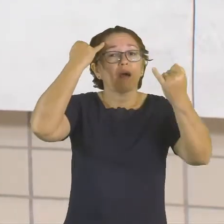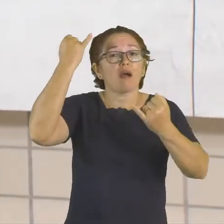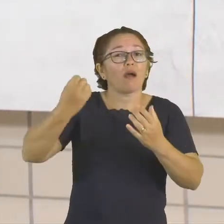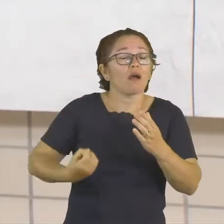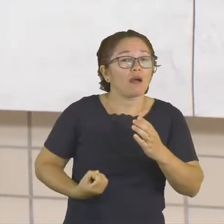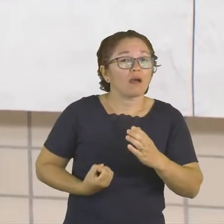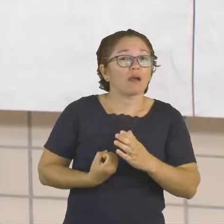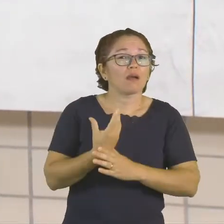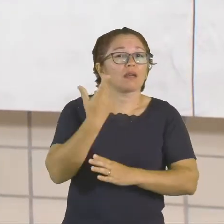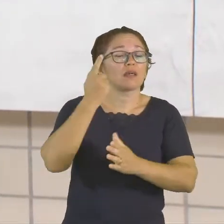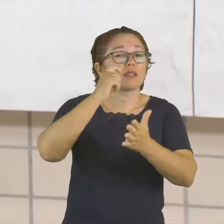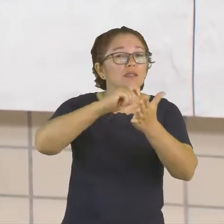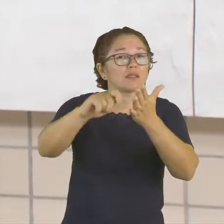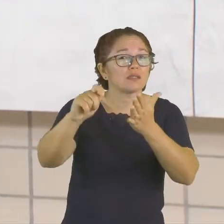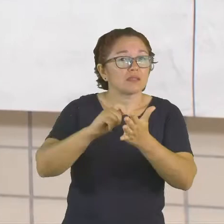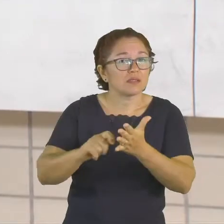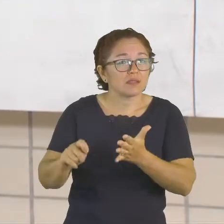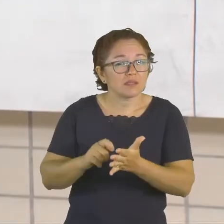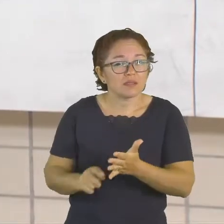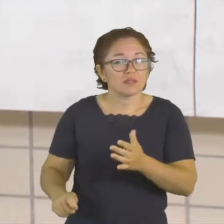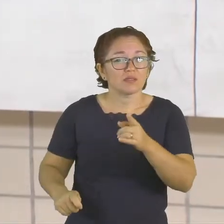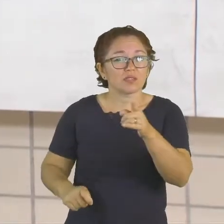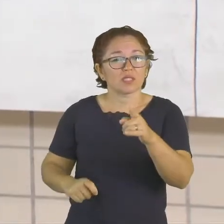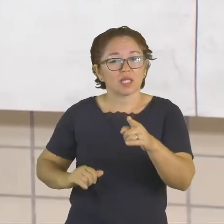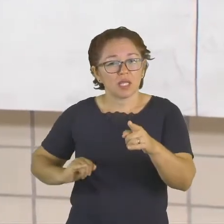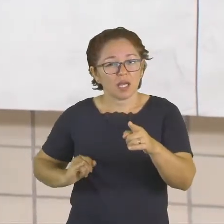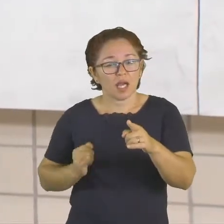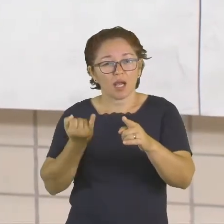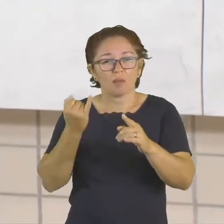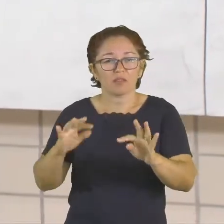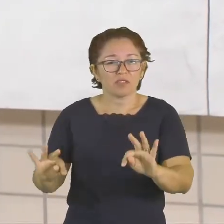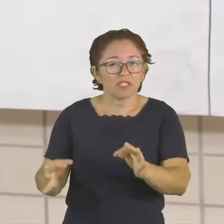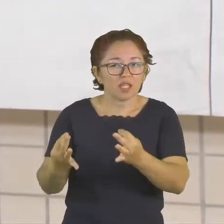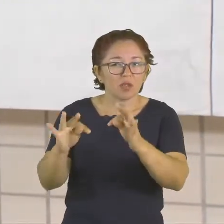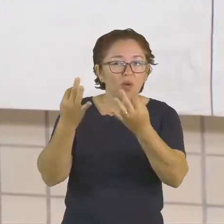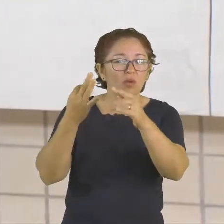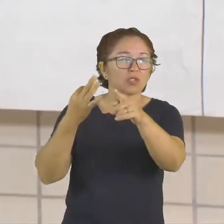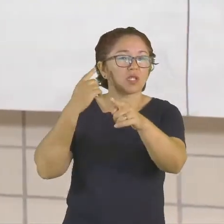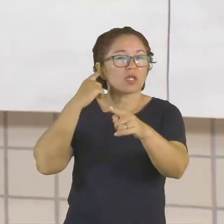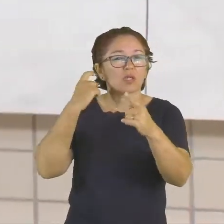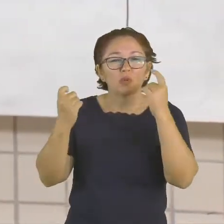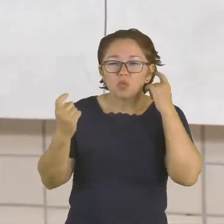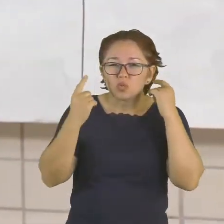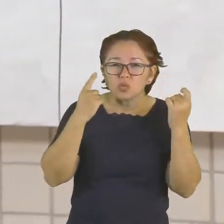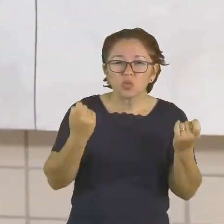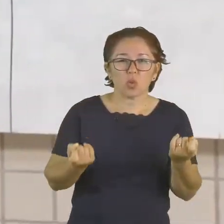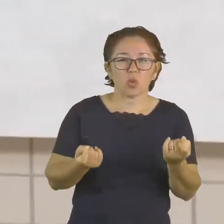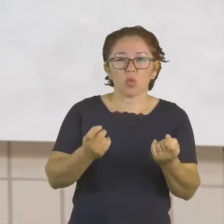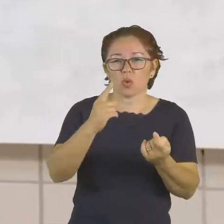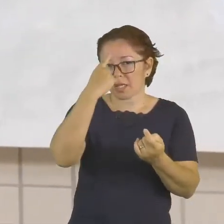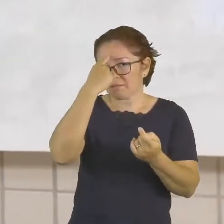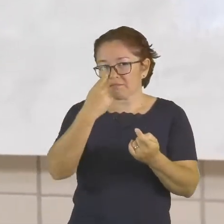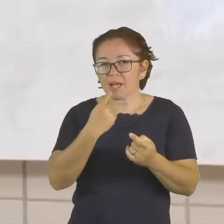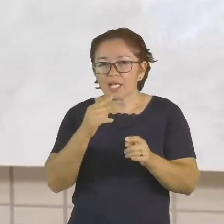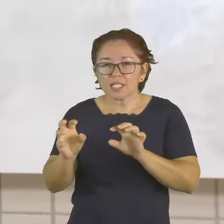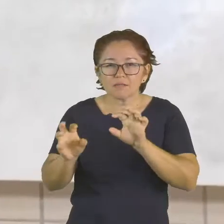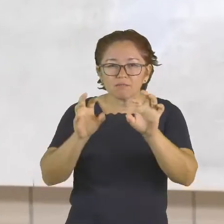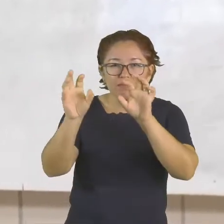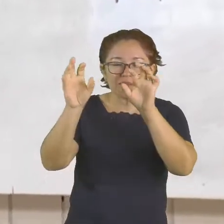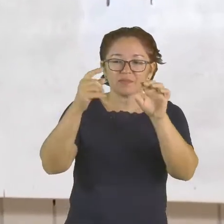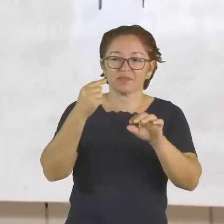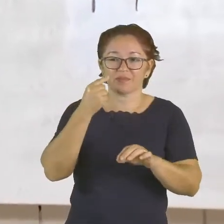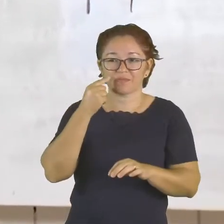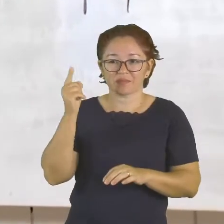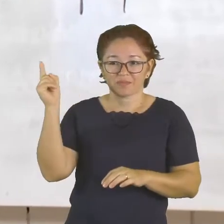possibilidades oferecidas pela tecnologia, como imagem, sonoridade. Vamos aqui, ó. Cyberpoema é